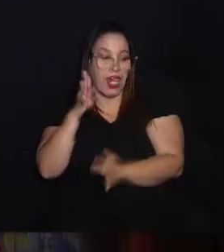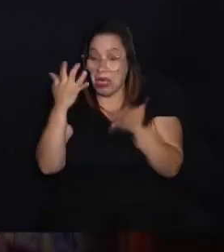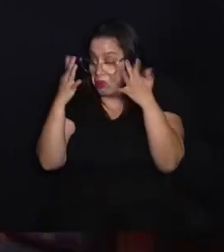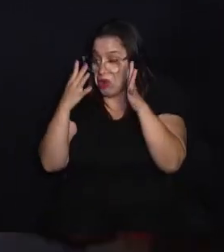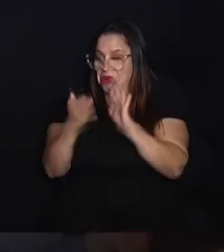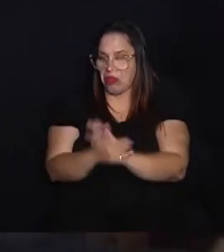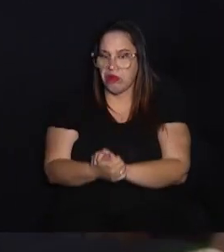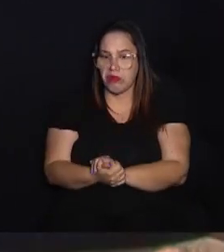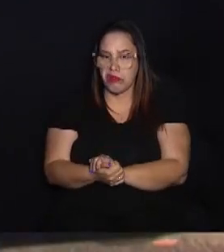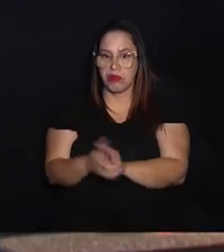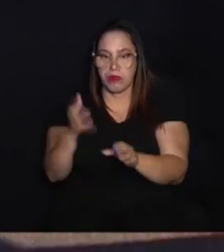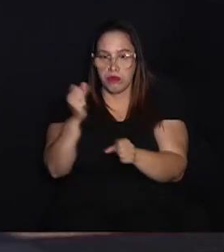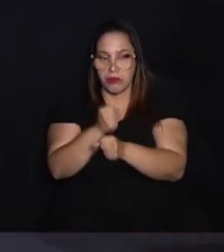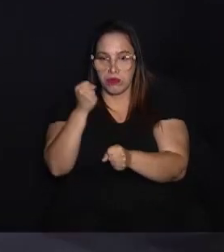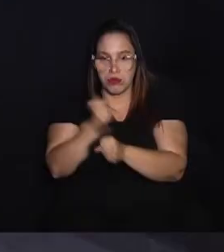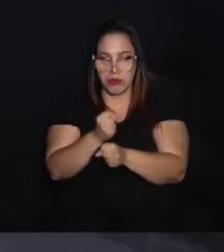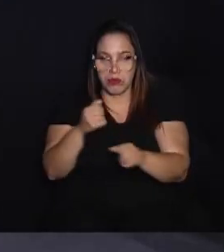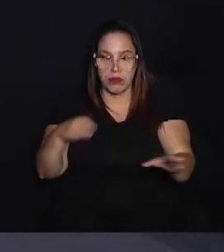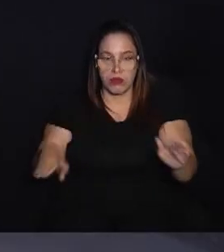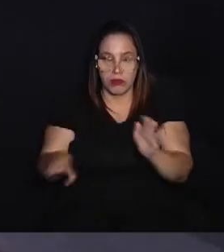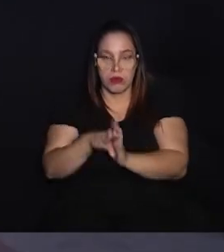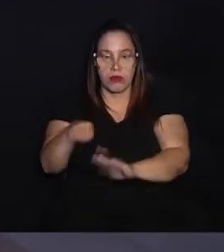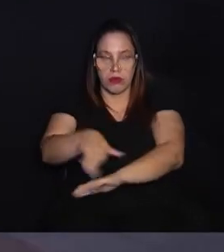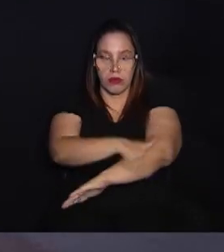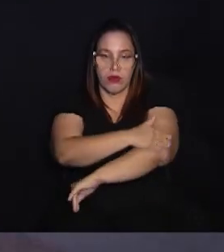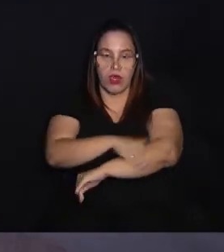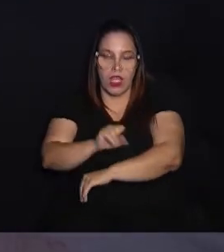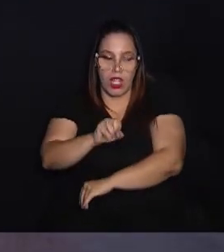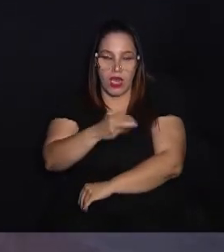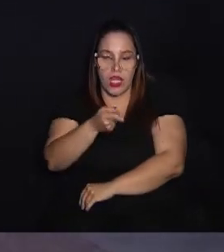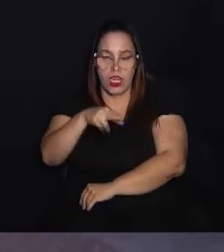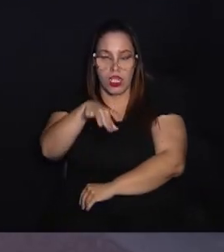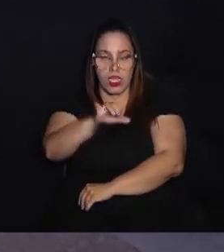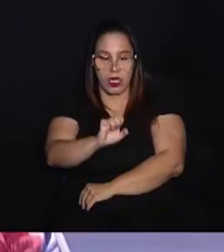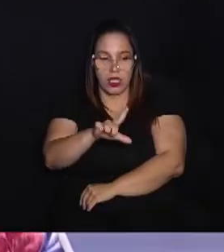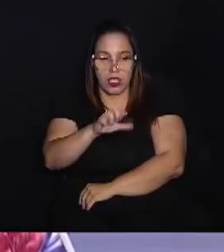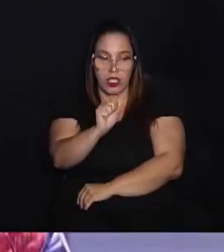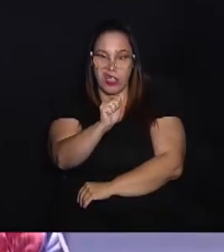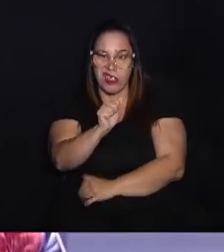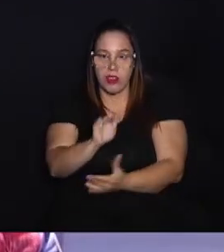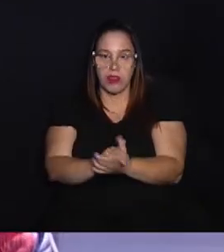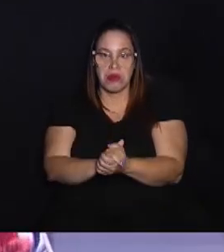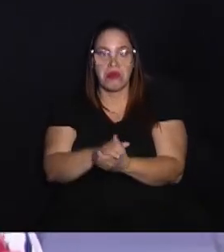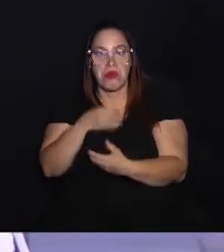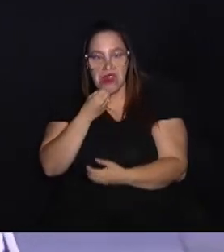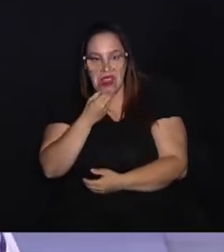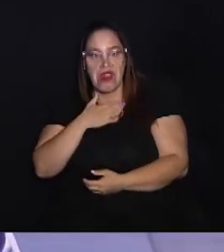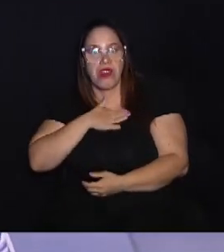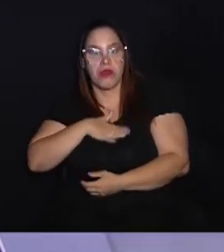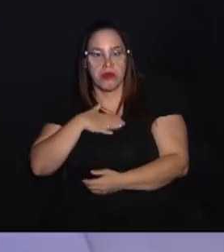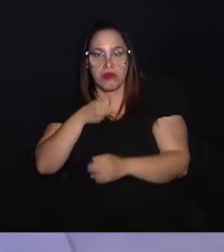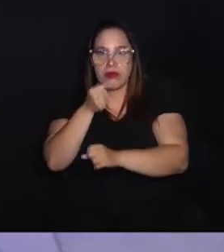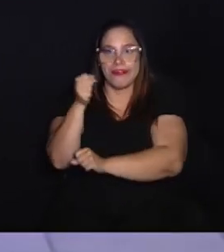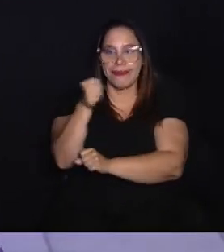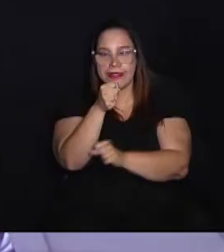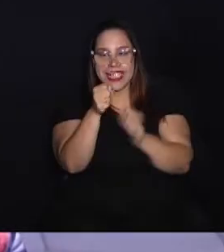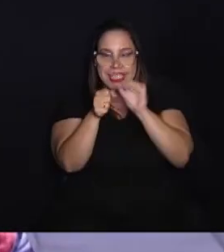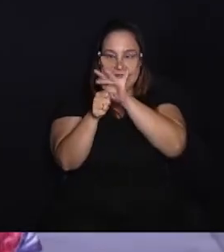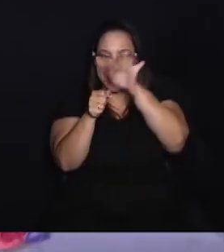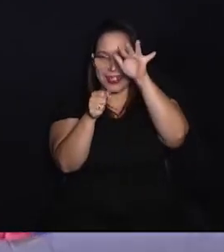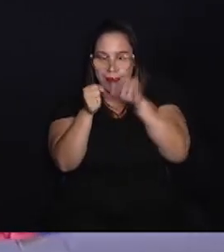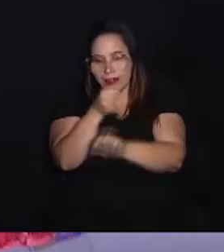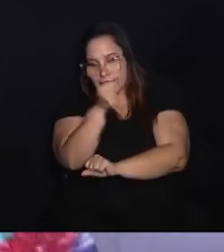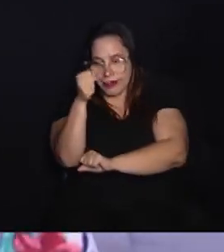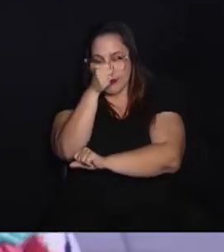A contabilista e frequentadora do calçadão, Elisângela, também aprovou a mudança. Eu gostava, assim, das